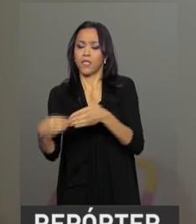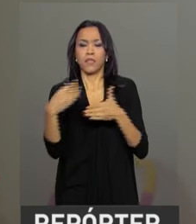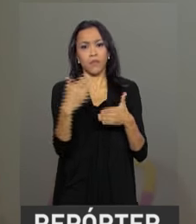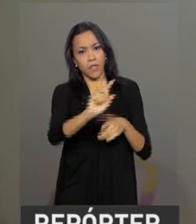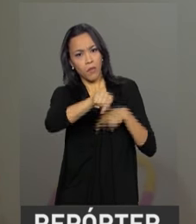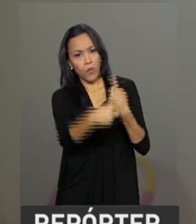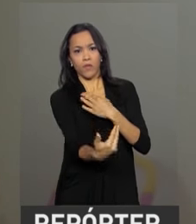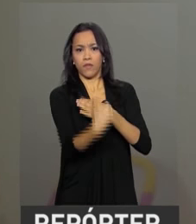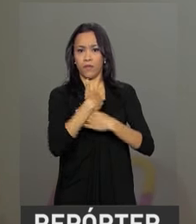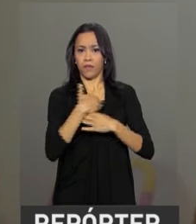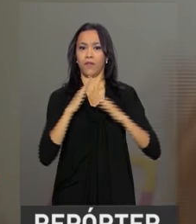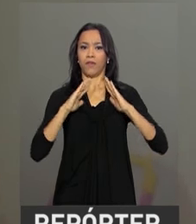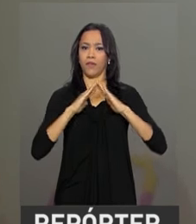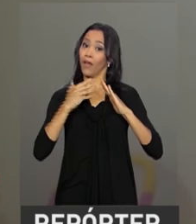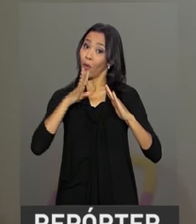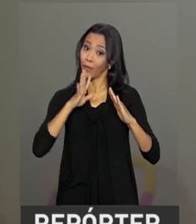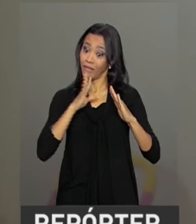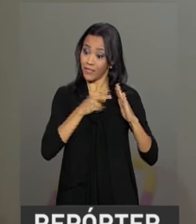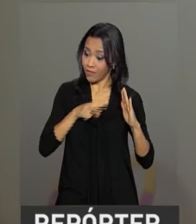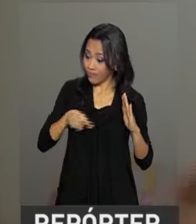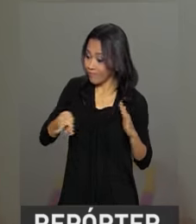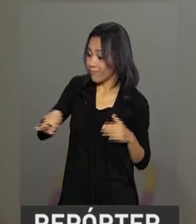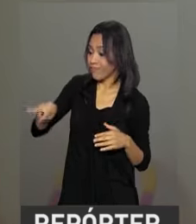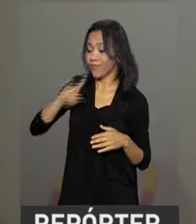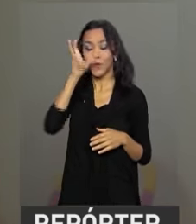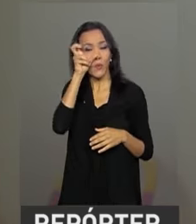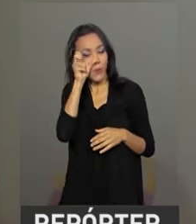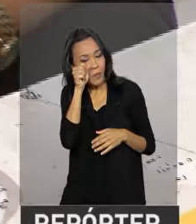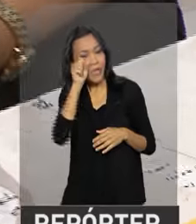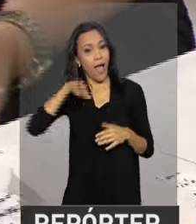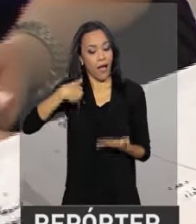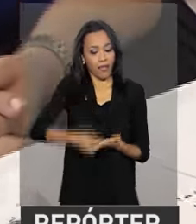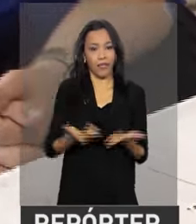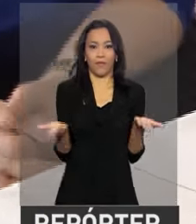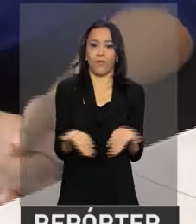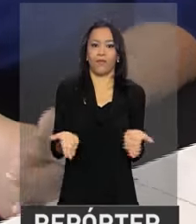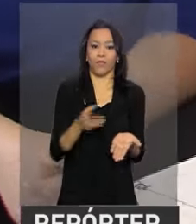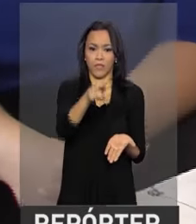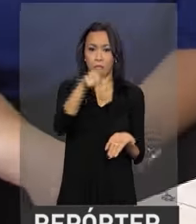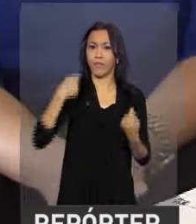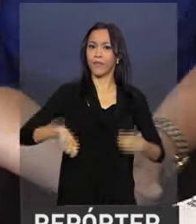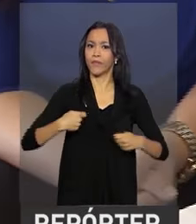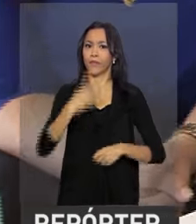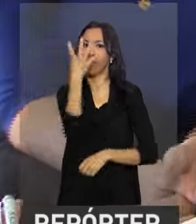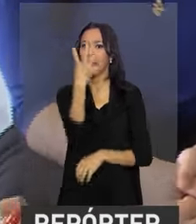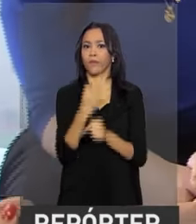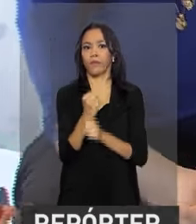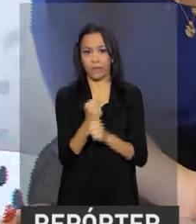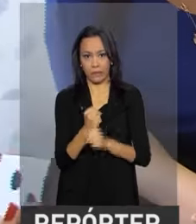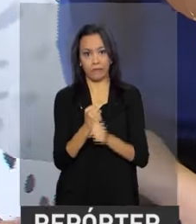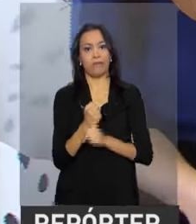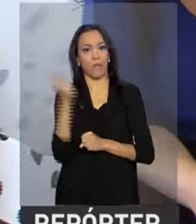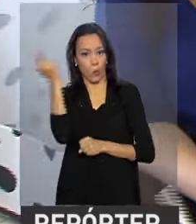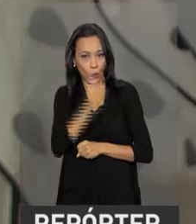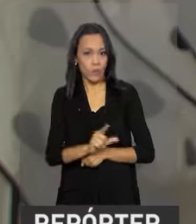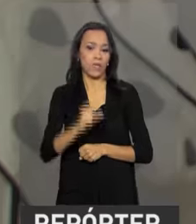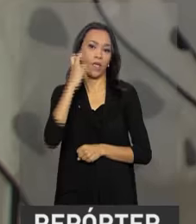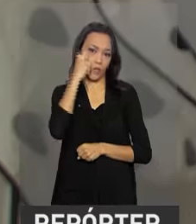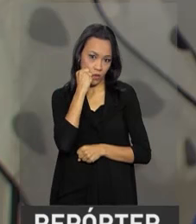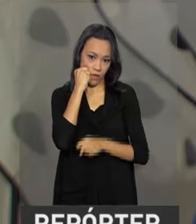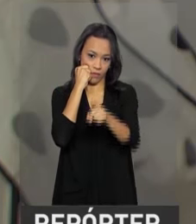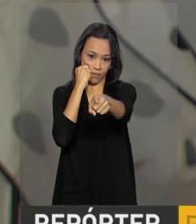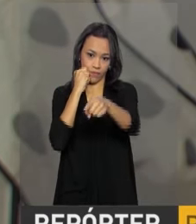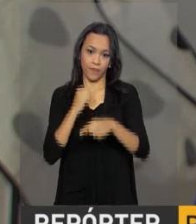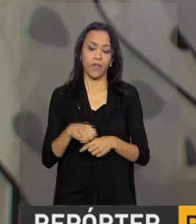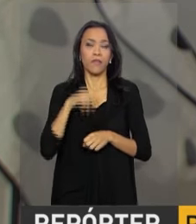nossa casa, pernoitar e ficar com a gente até hoje. O casal precisou esperar 4 anos para conseguir adotar. É uma